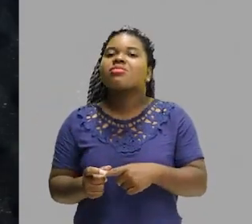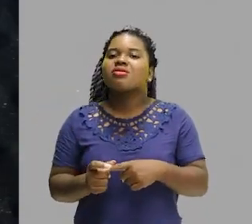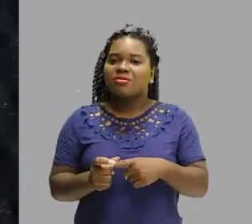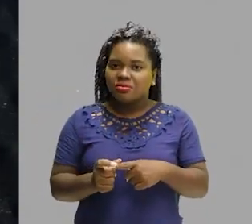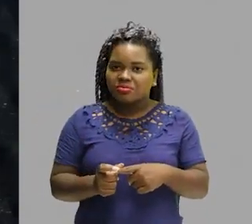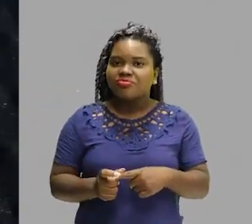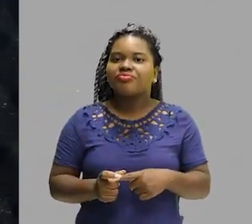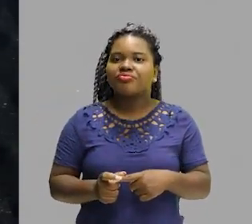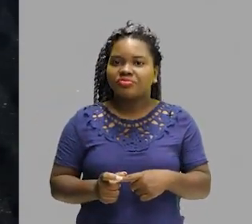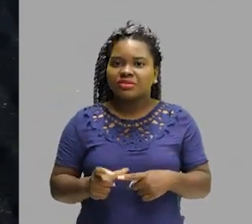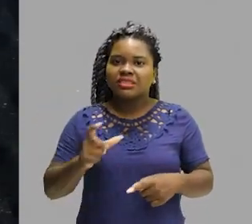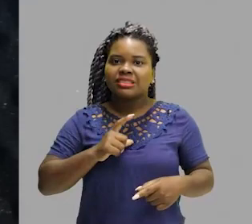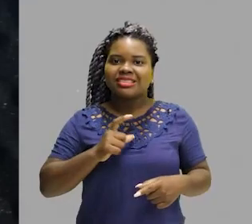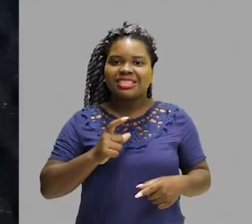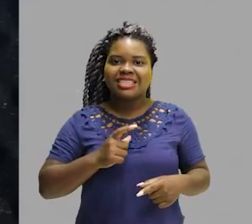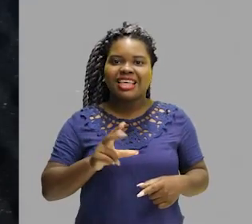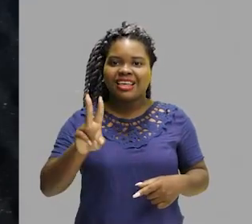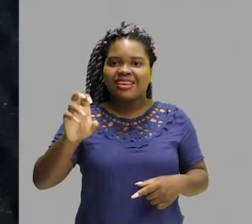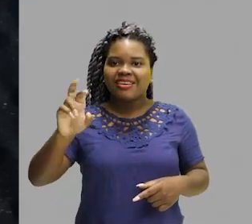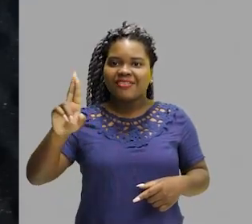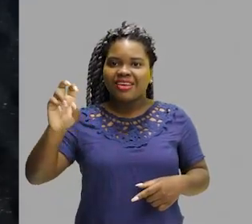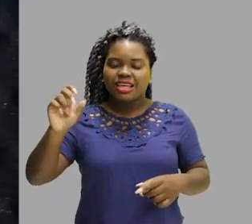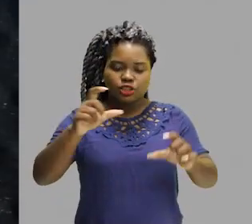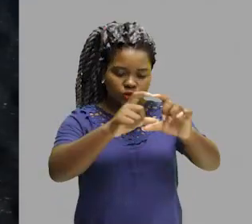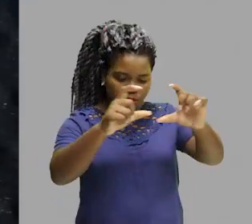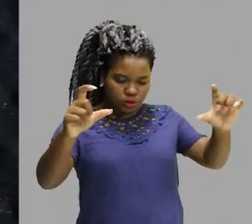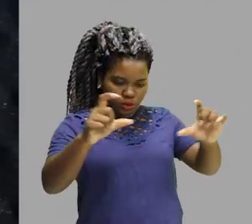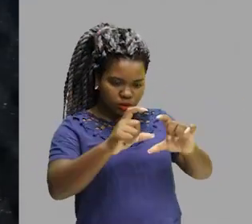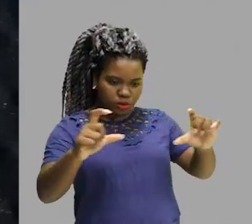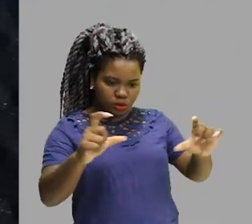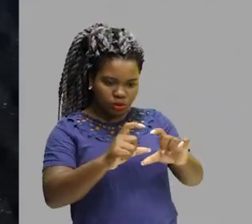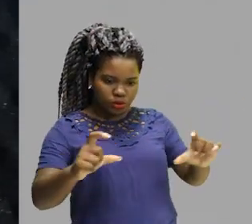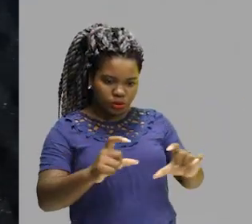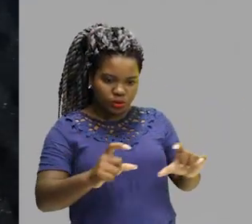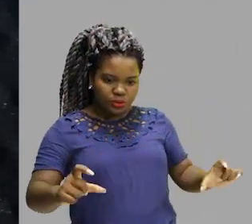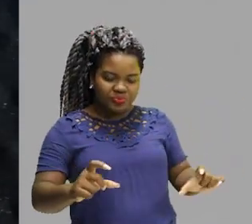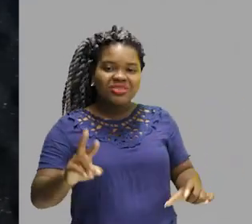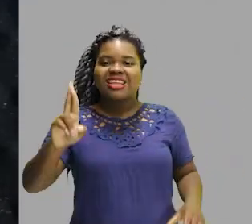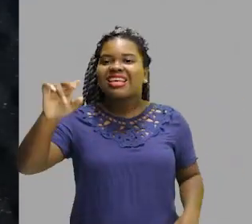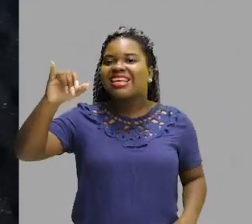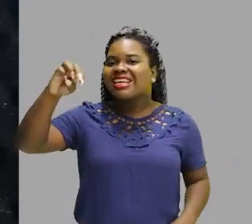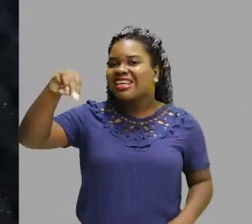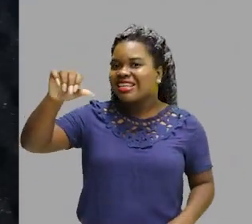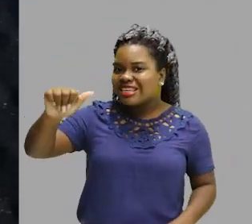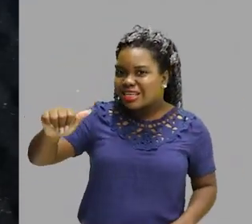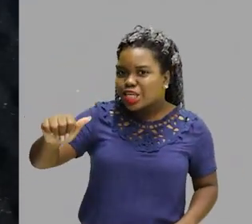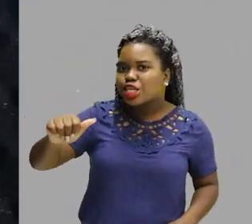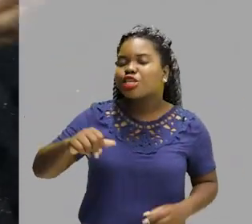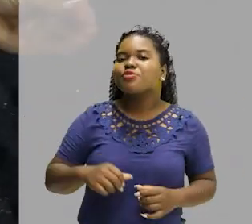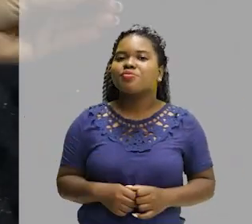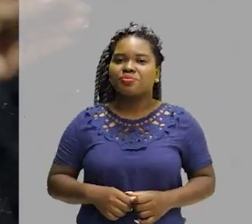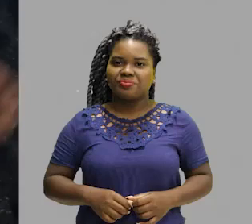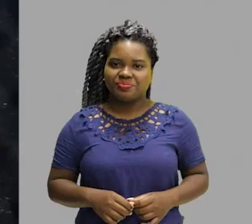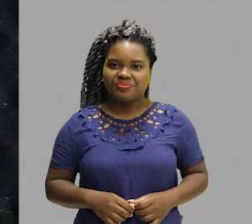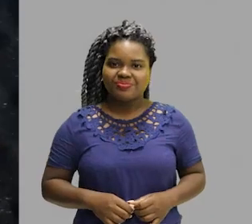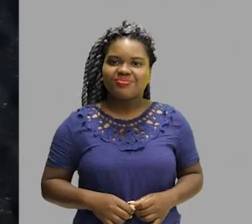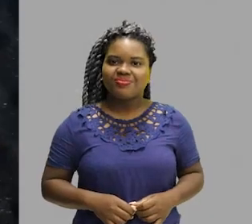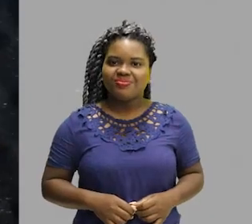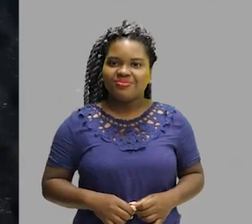verso. Normalmente, quando se fala em rima, está no final, né? Batatinha, quando nasce, espalha a rama pelo